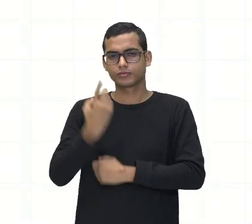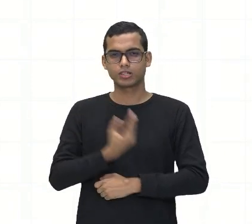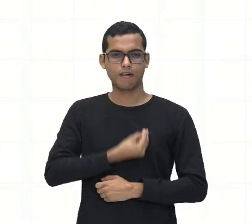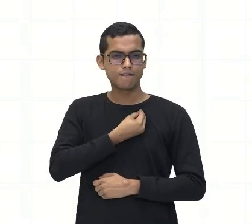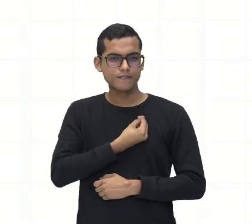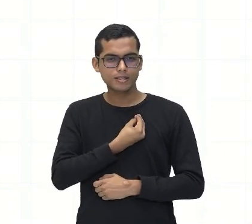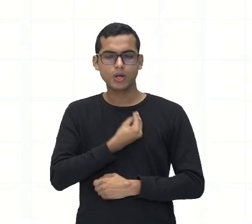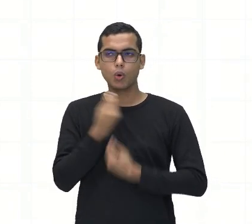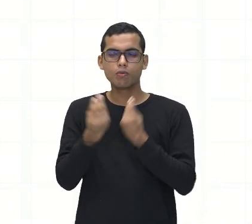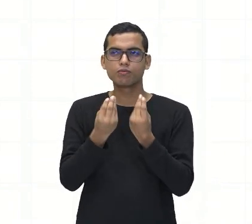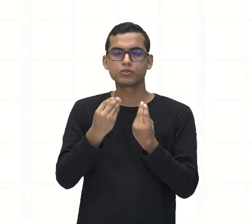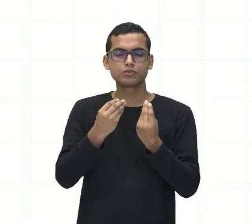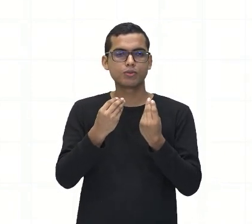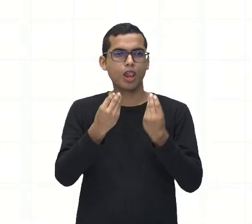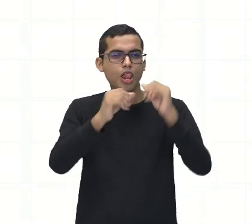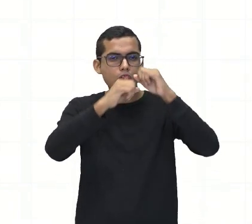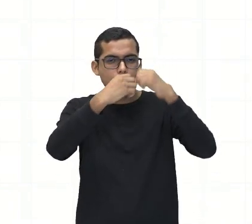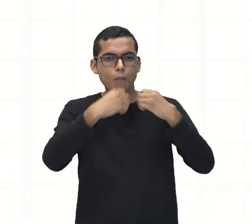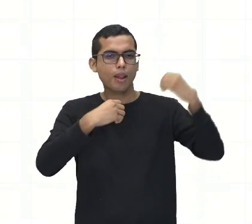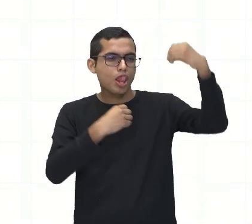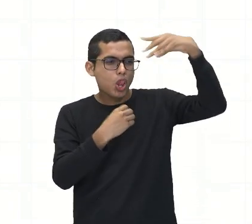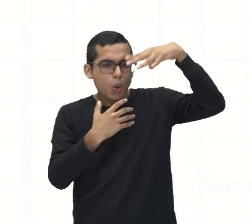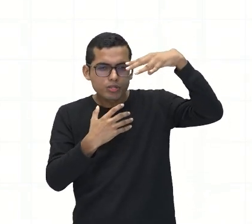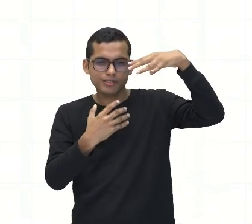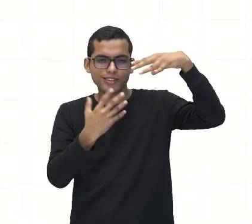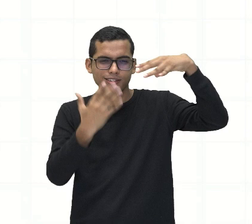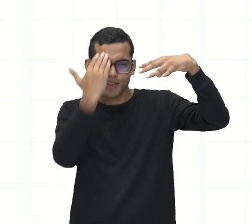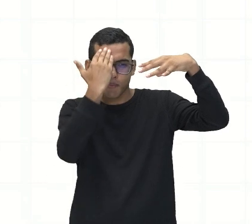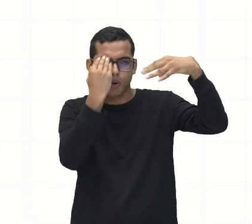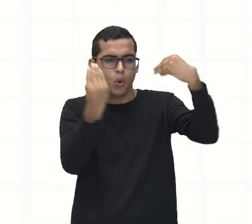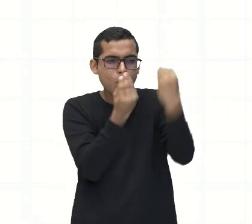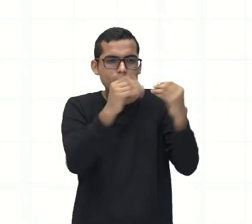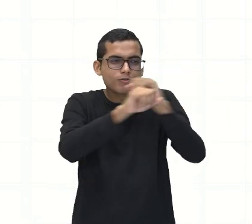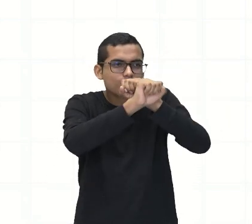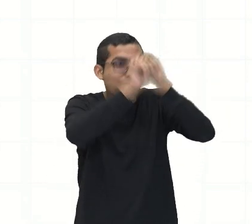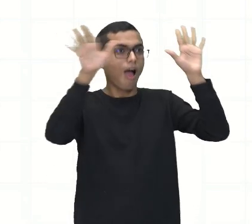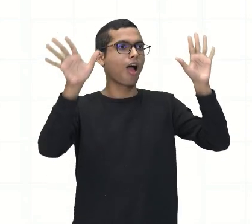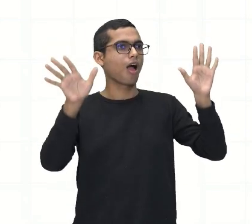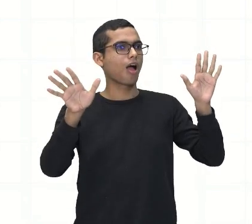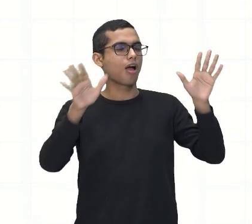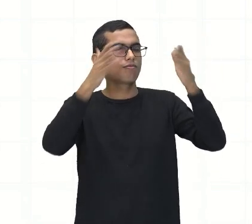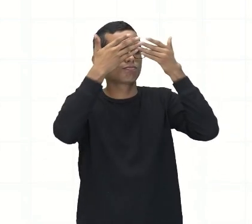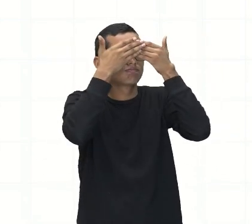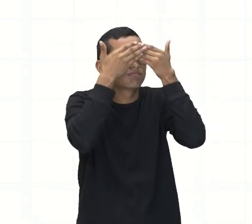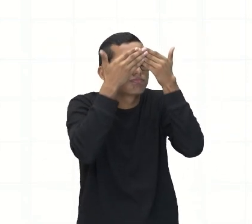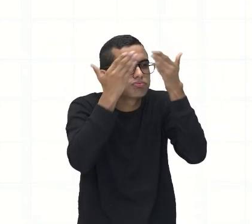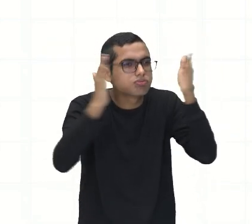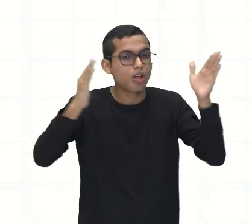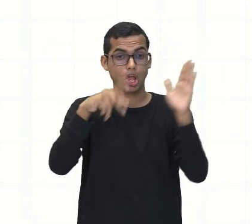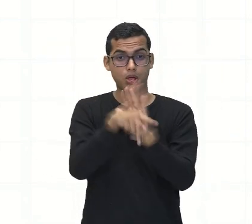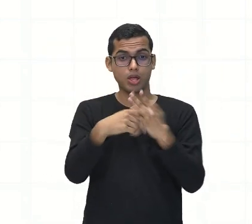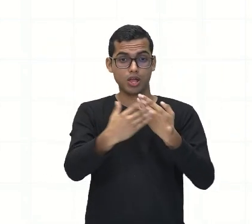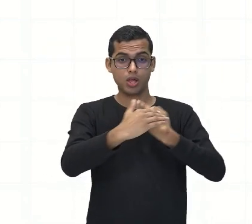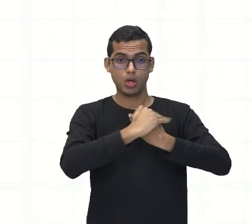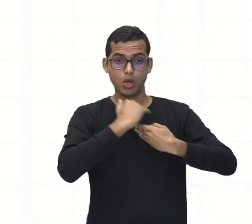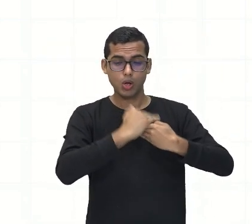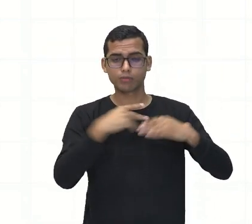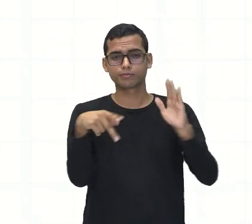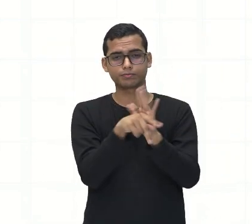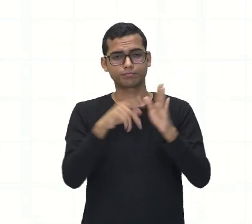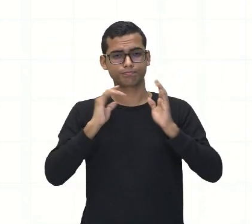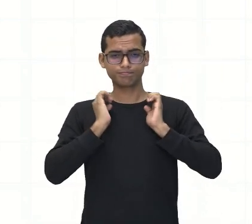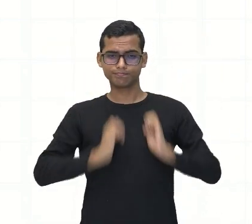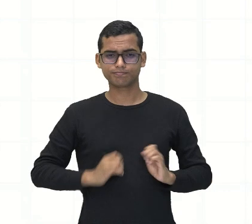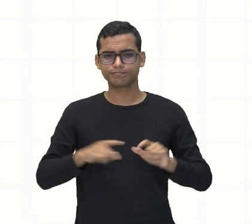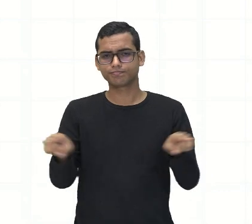existencial. Eles oferecem uma orientação moral e ético,